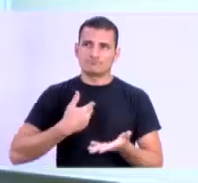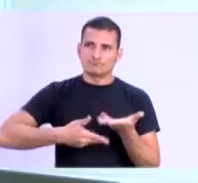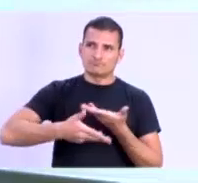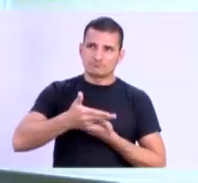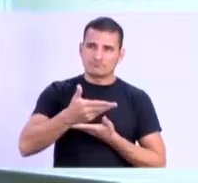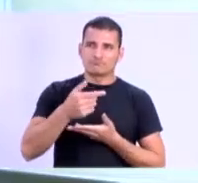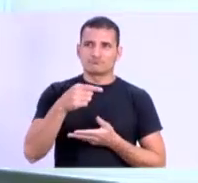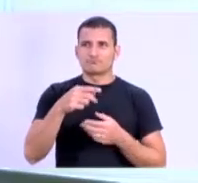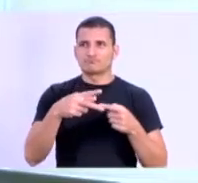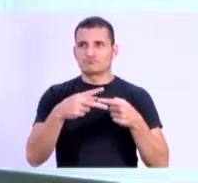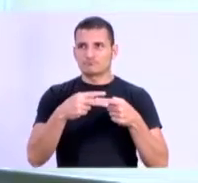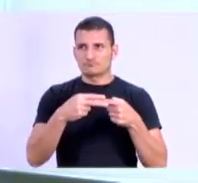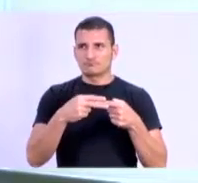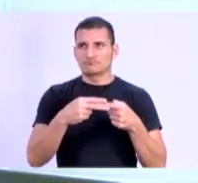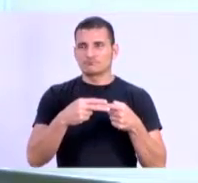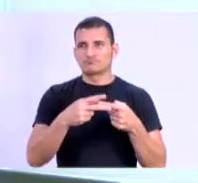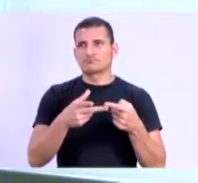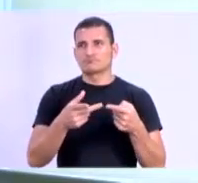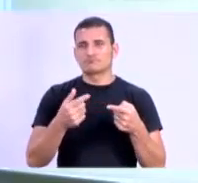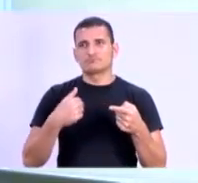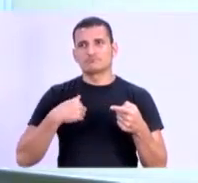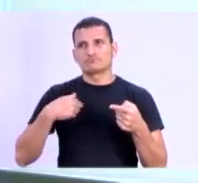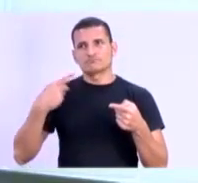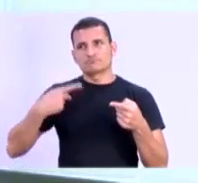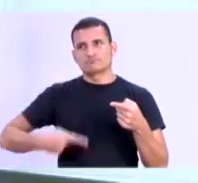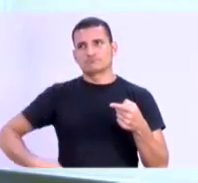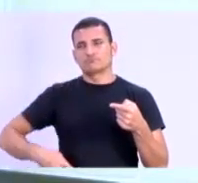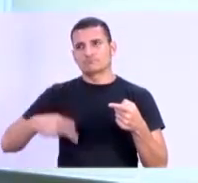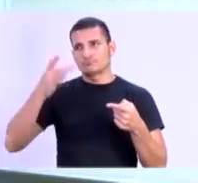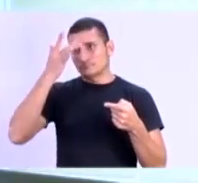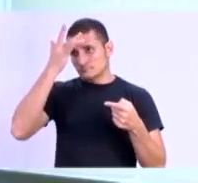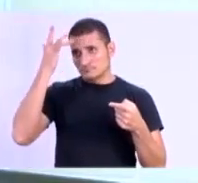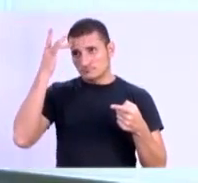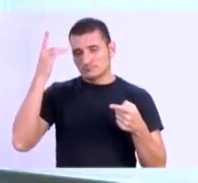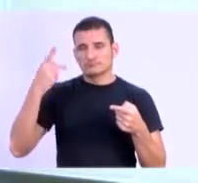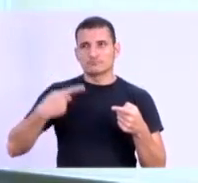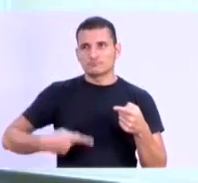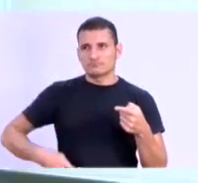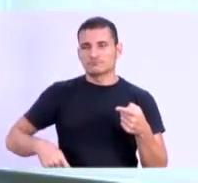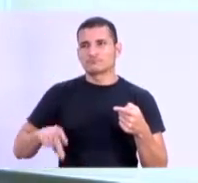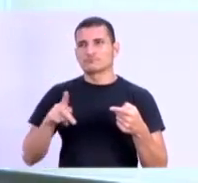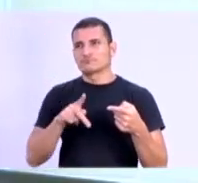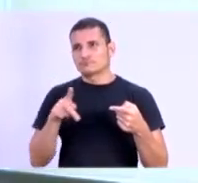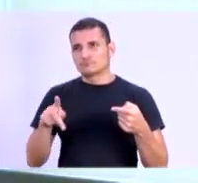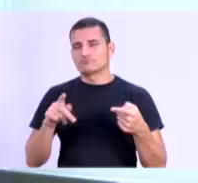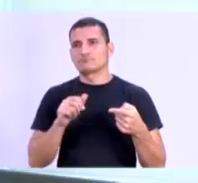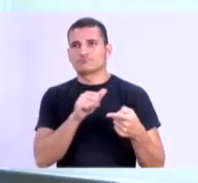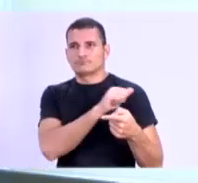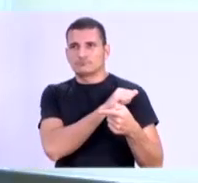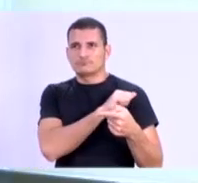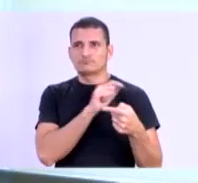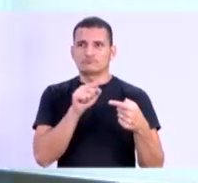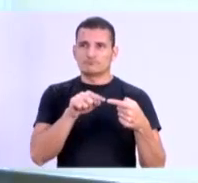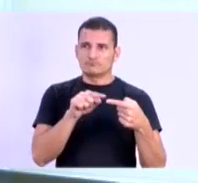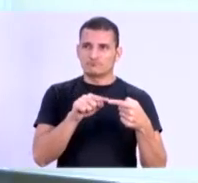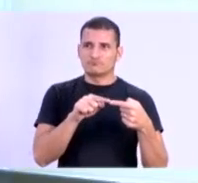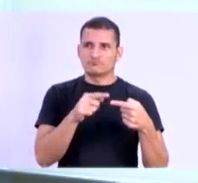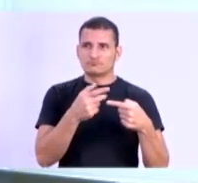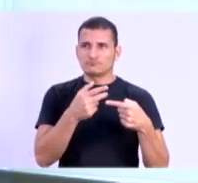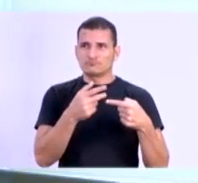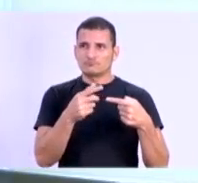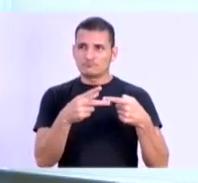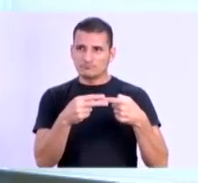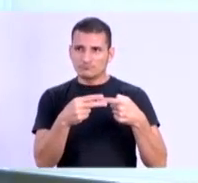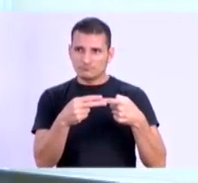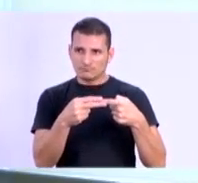2 objetos distintos, objeto pessoa, objeto professor, objeto aluno, né? E a caneta. Em um determinado momento eu vou